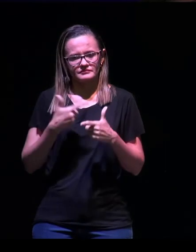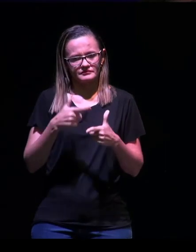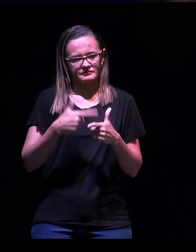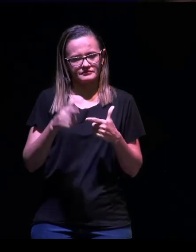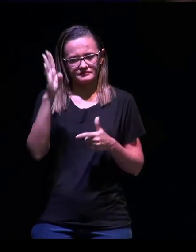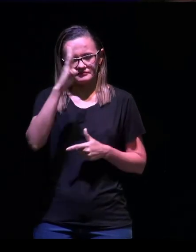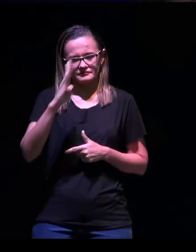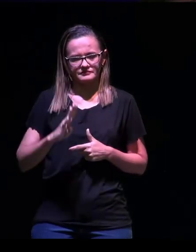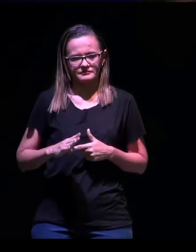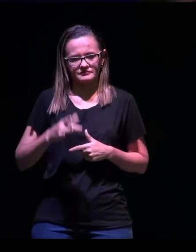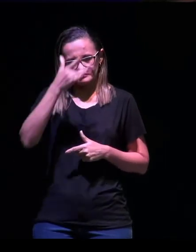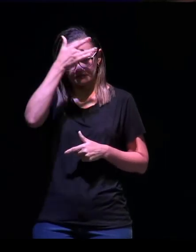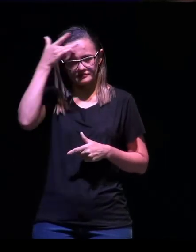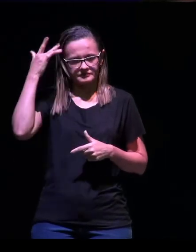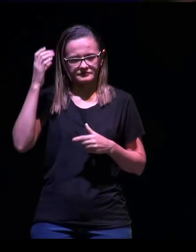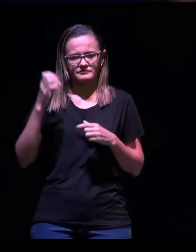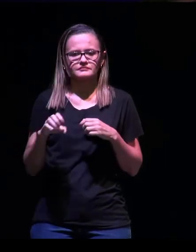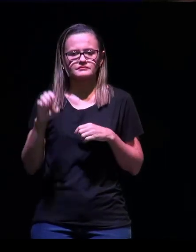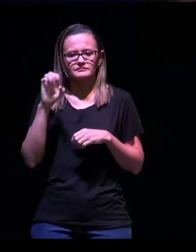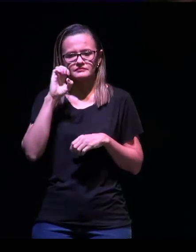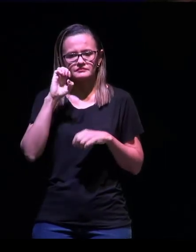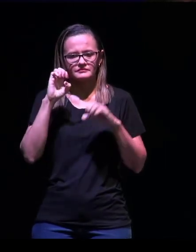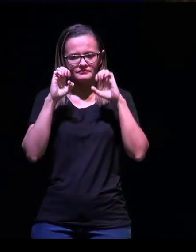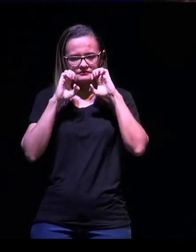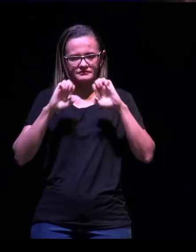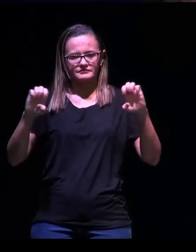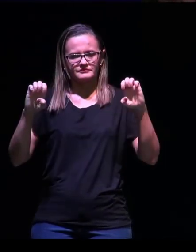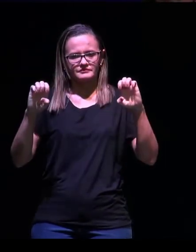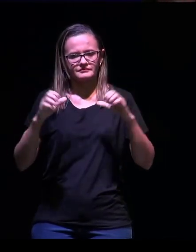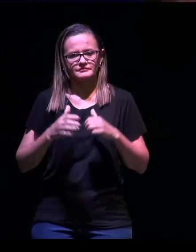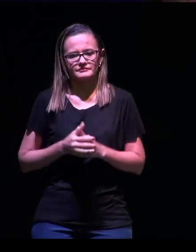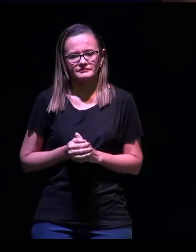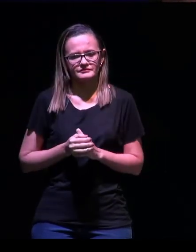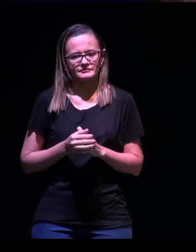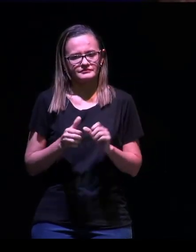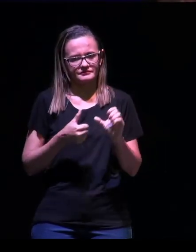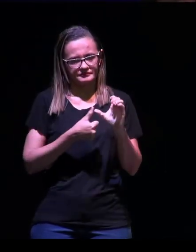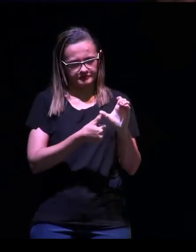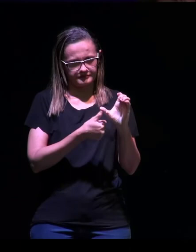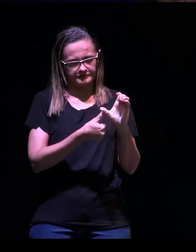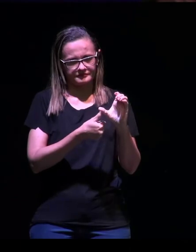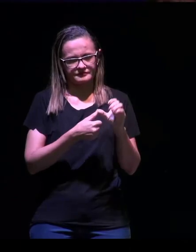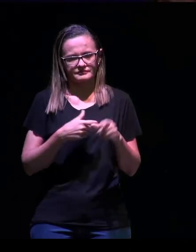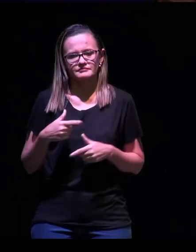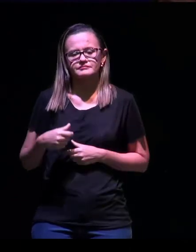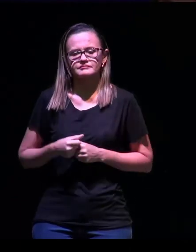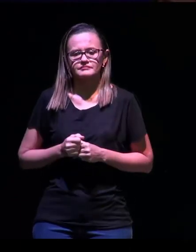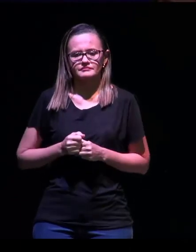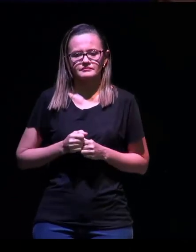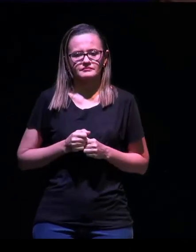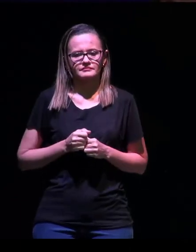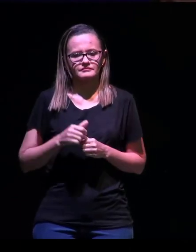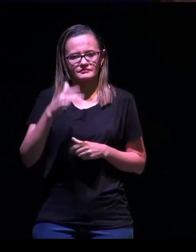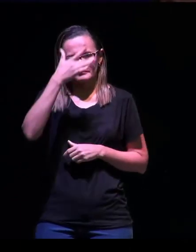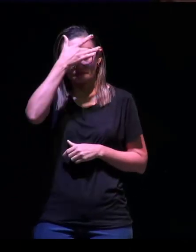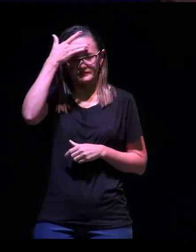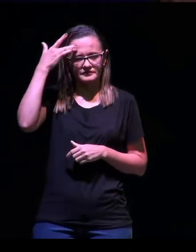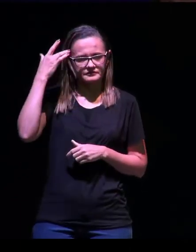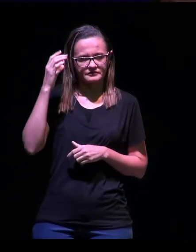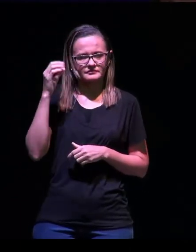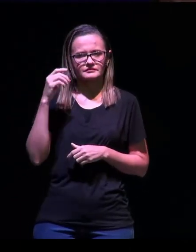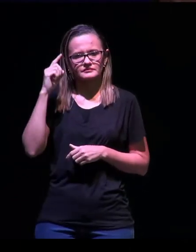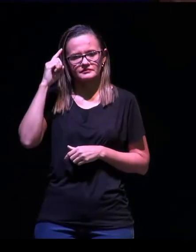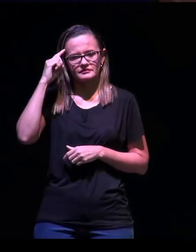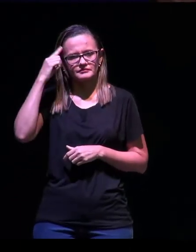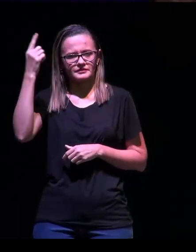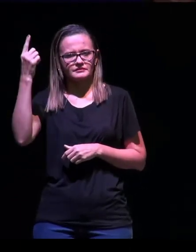ou não? Pois é. O mundo todo acha que os cristãos são o problema. O mundo todo acha que os judeus